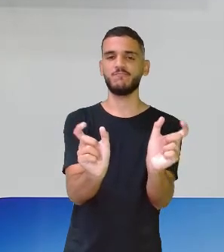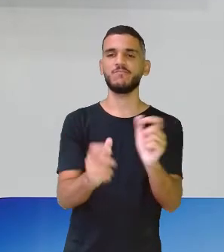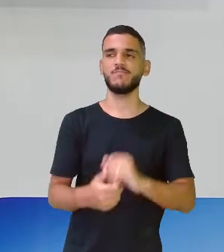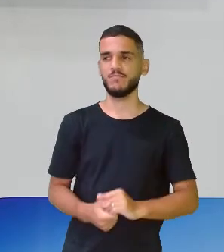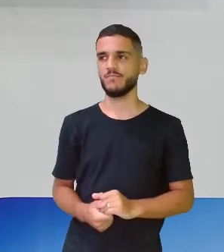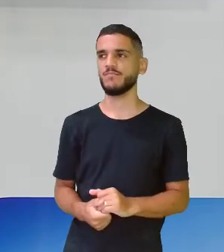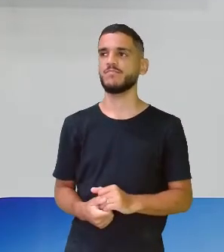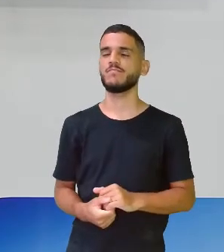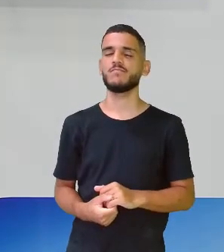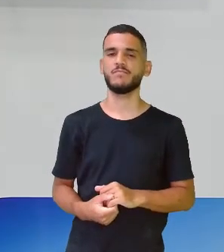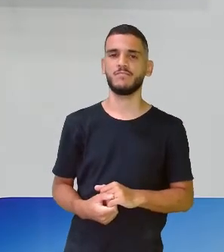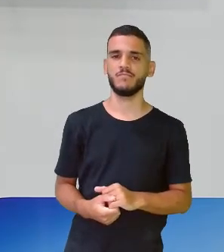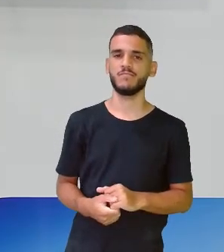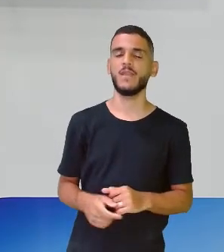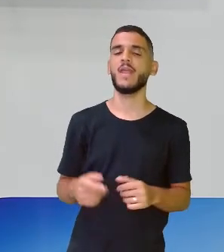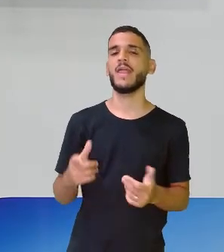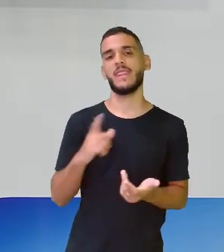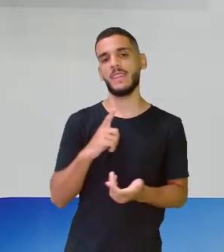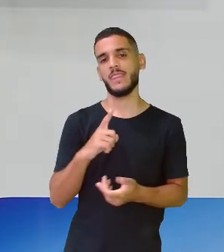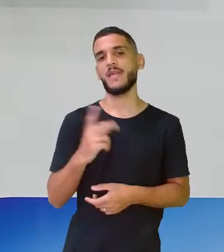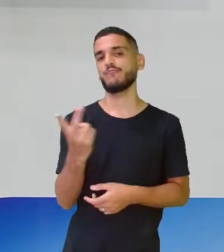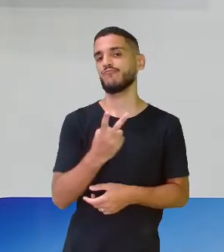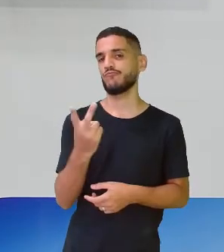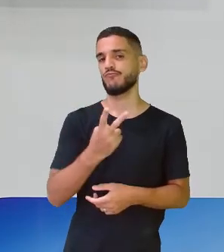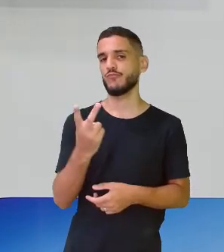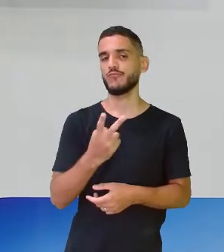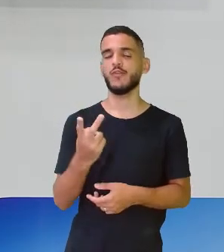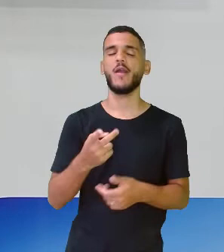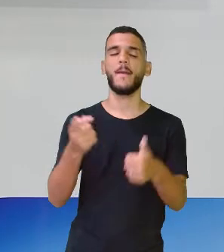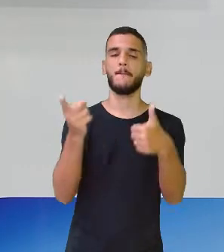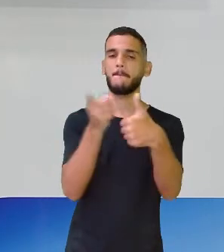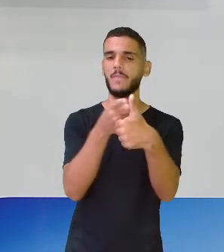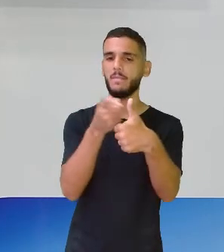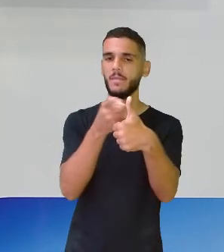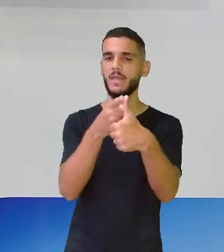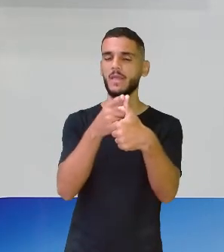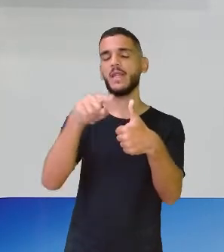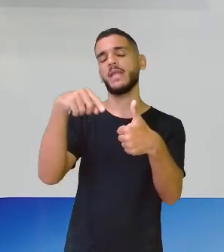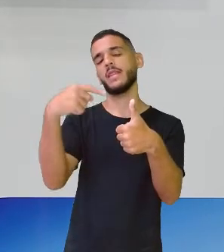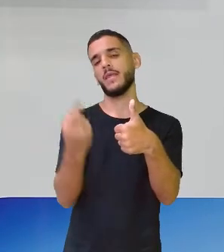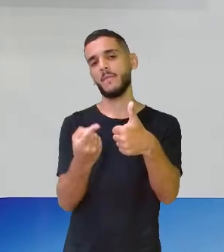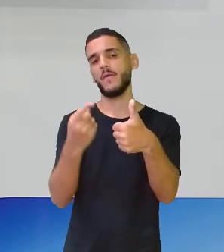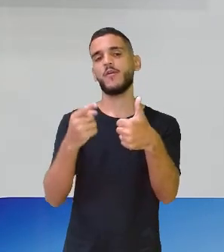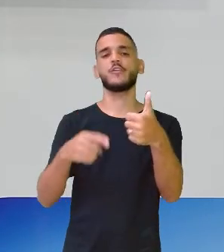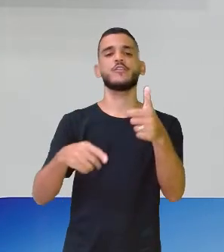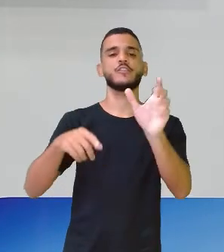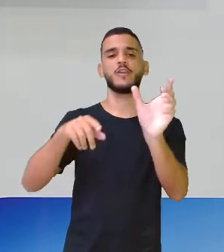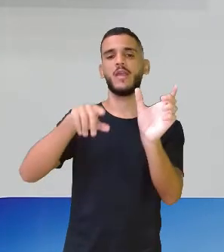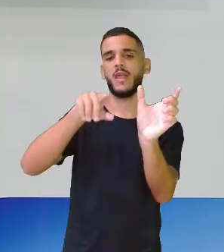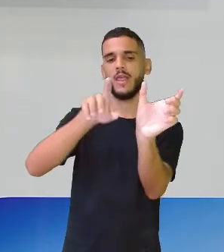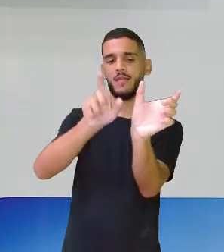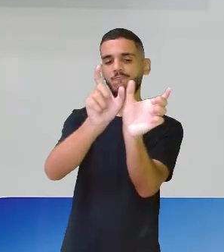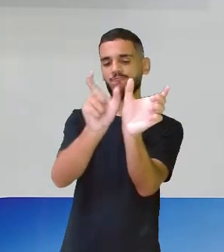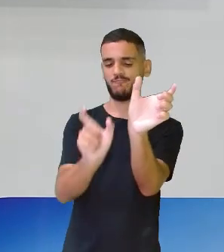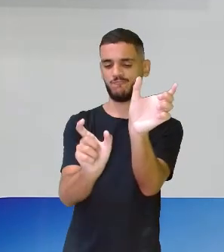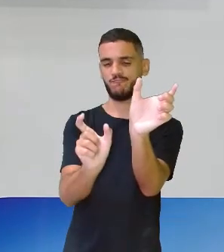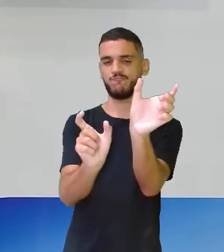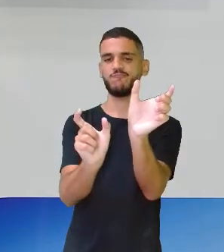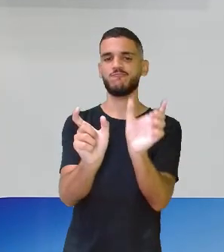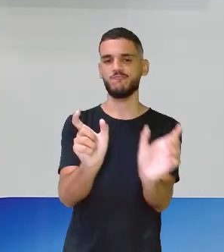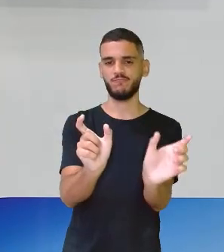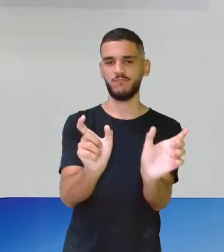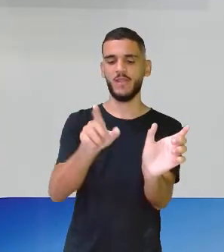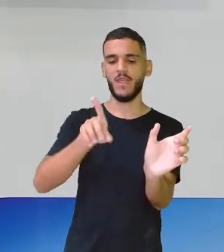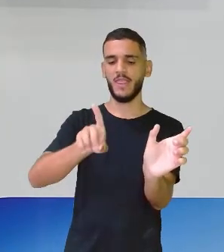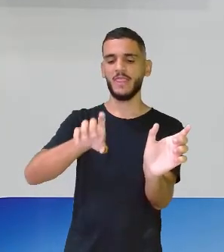a palavra primitiva e tem a palavra derivada. Derivada é a que é originada a partir de outra. E